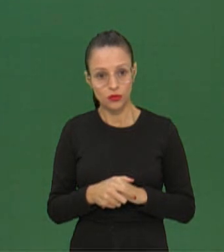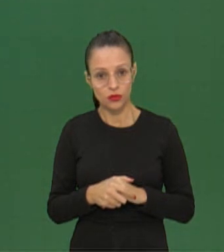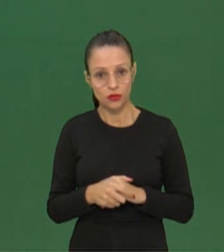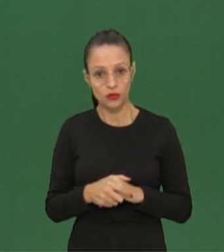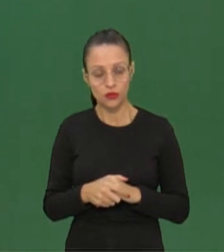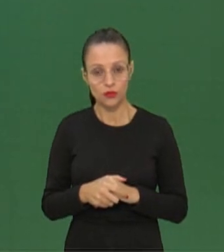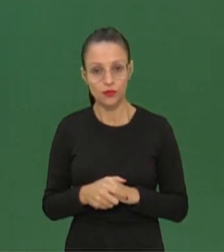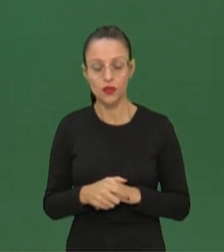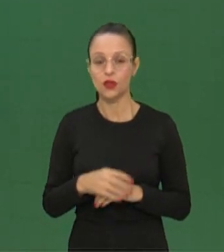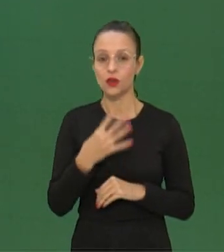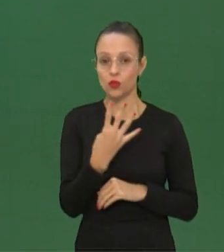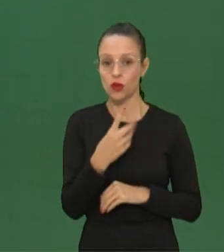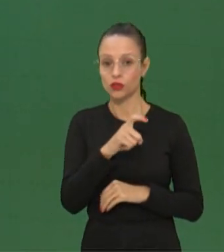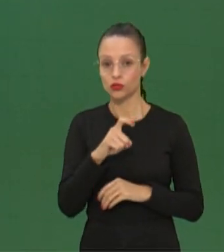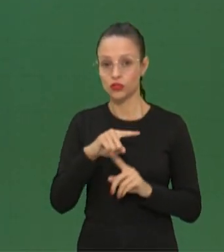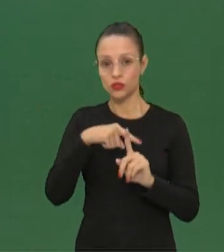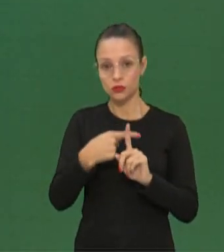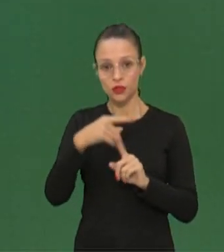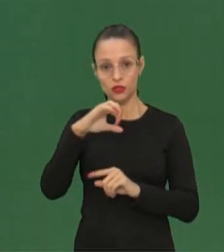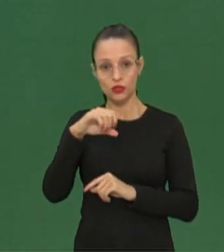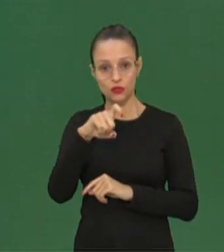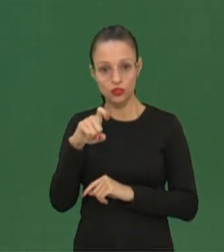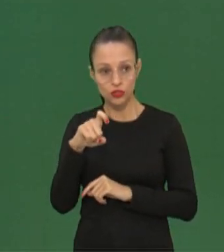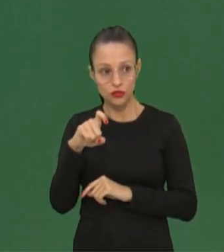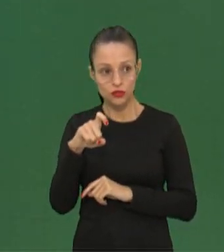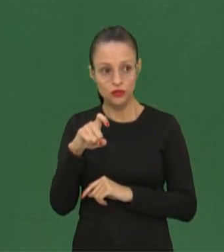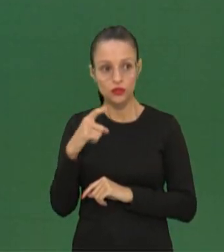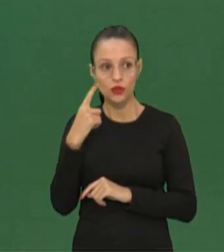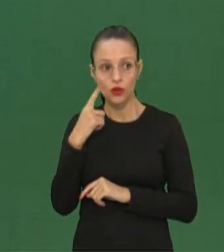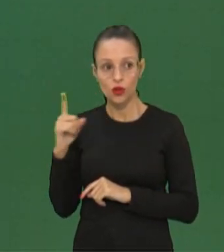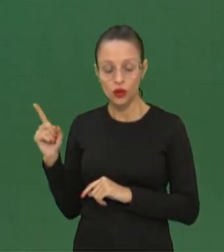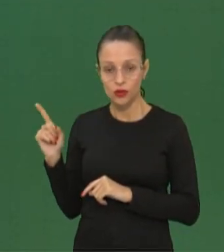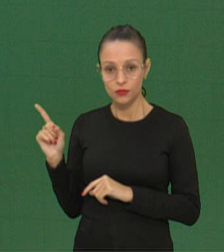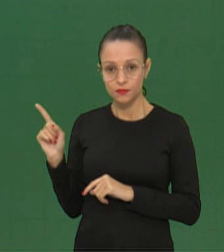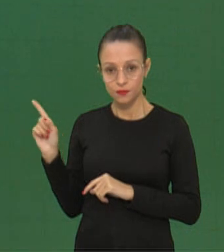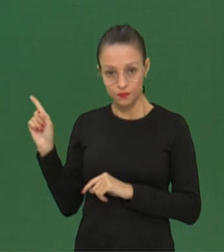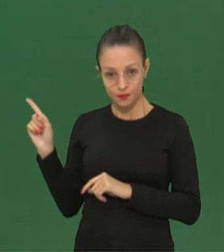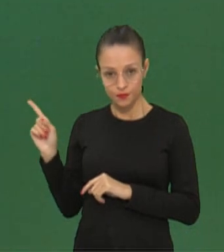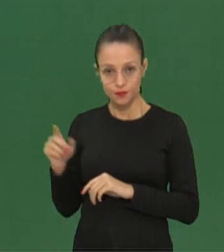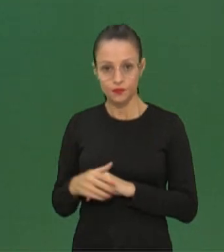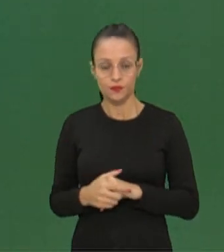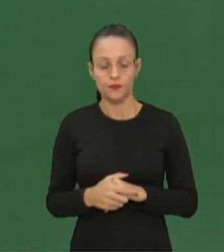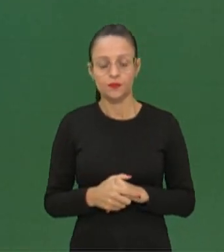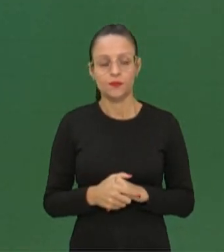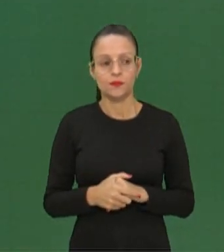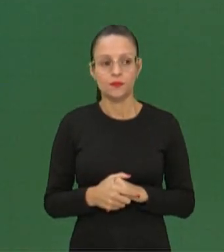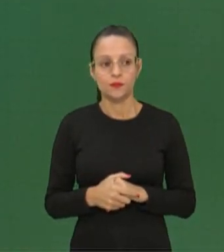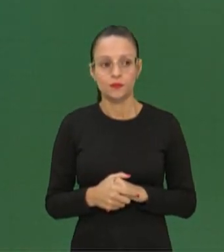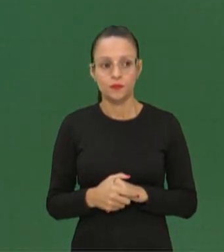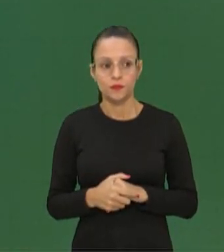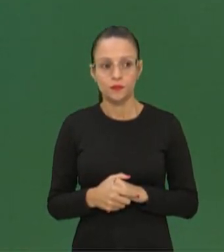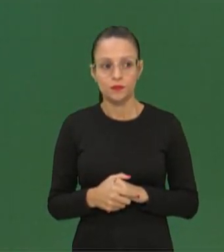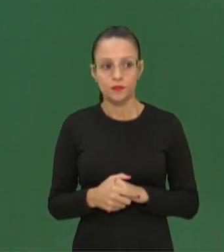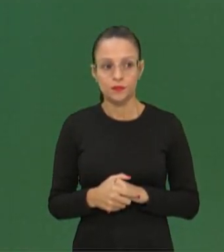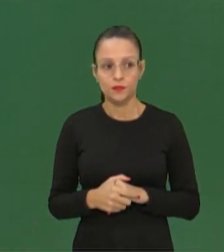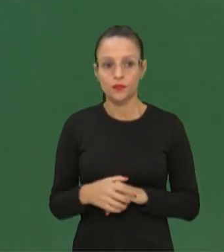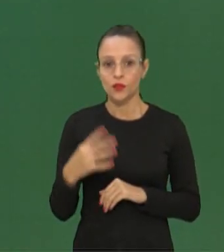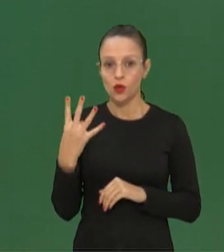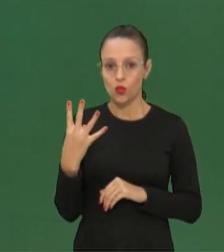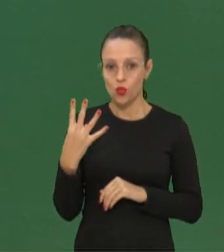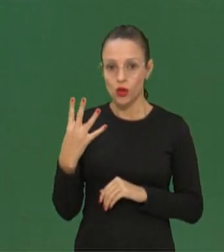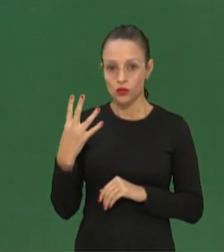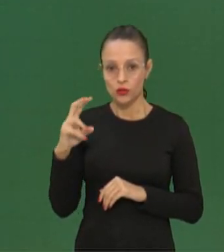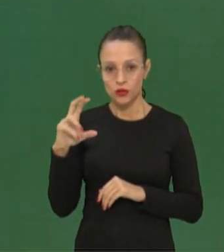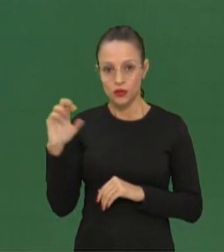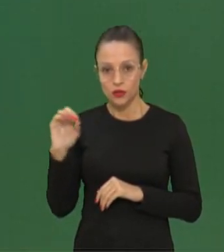4x mais 5x é 9x. Esse mais 10x vem para cá, menos 10x. O 4.500